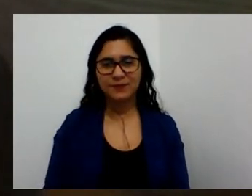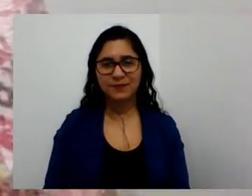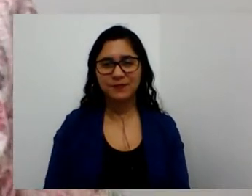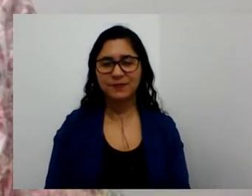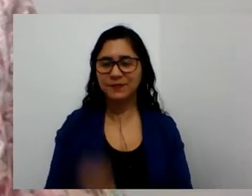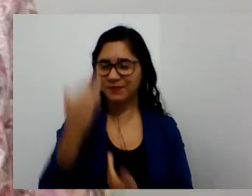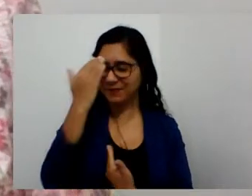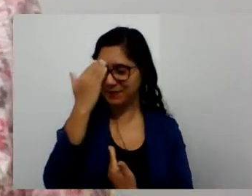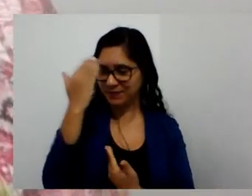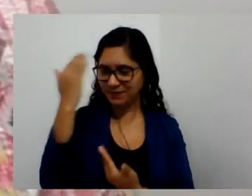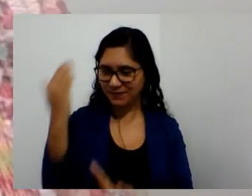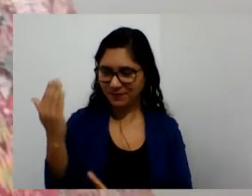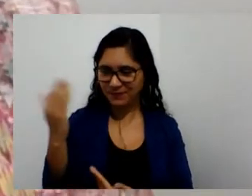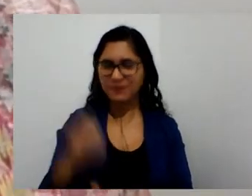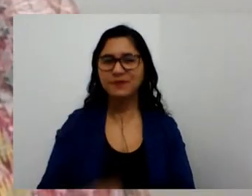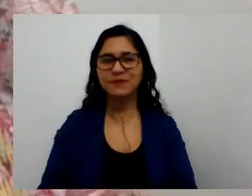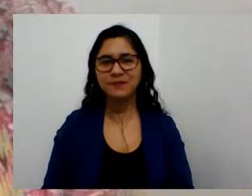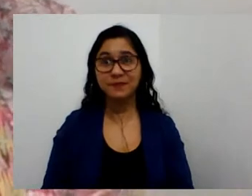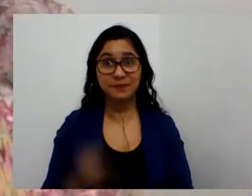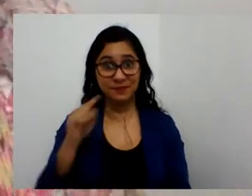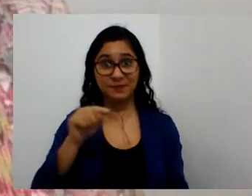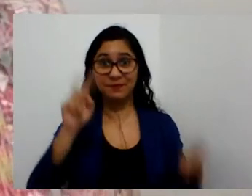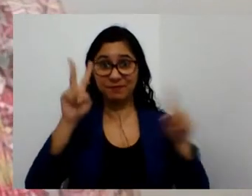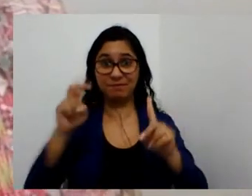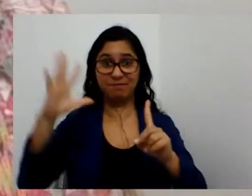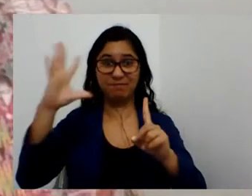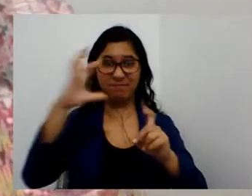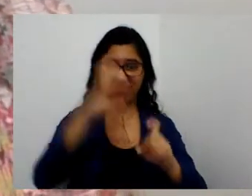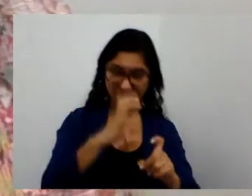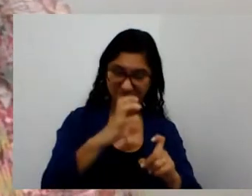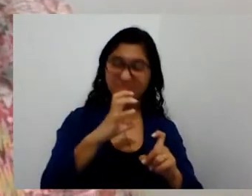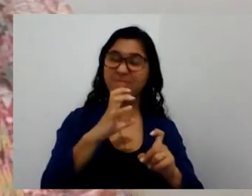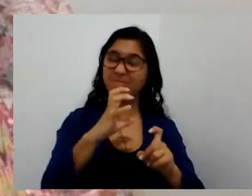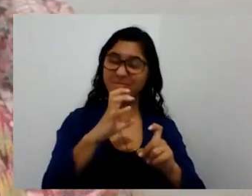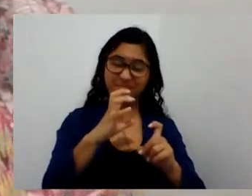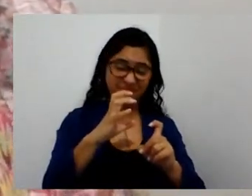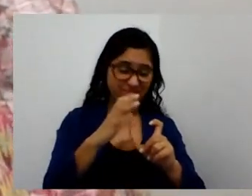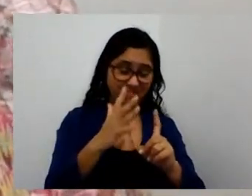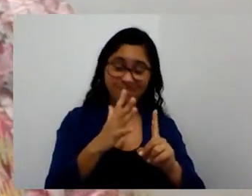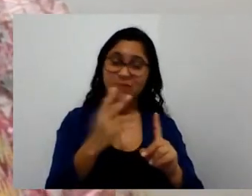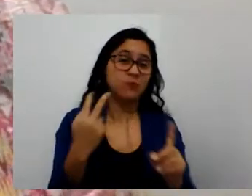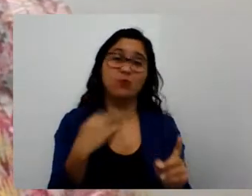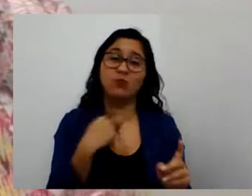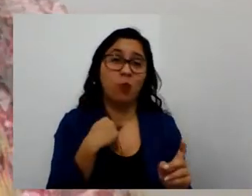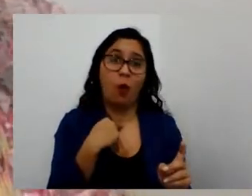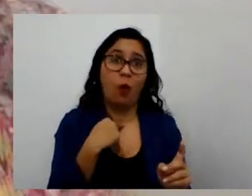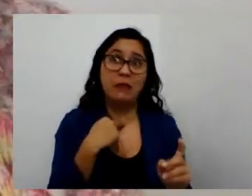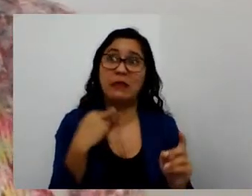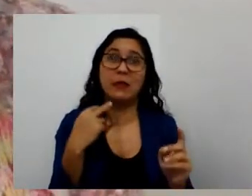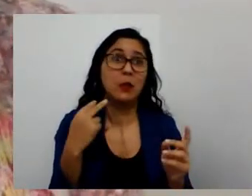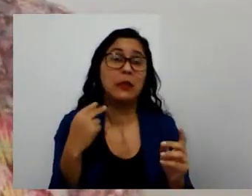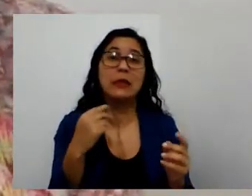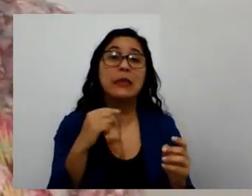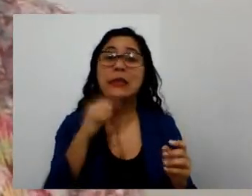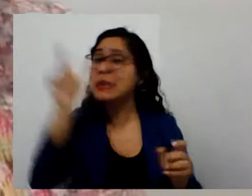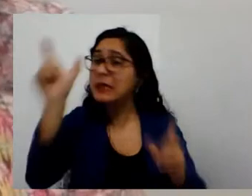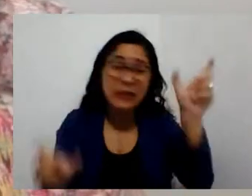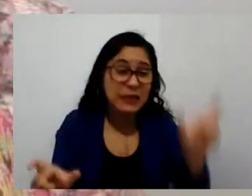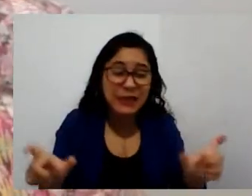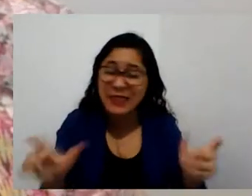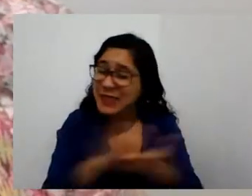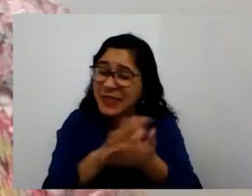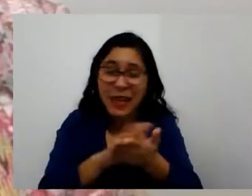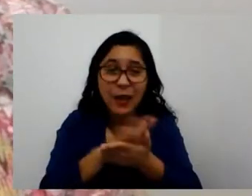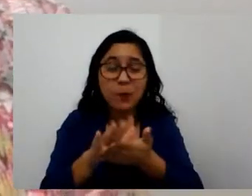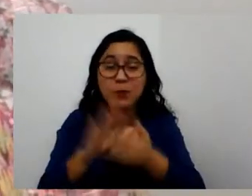Obrigada. Essa questão de assédio não se deve ter em relação a ninguém, e principalmente aos